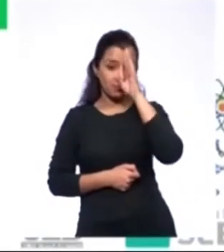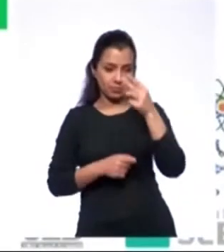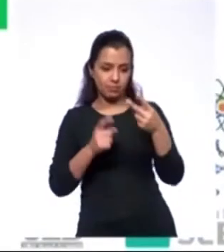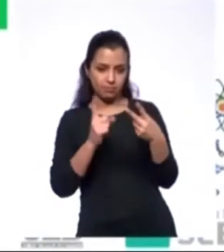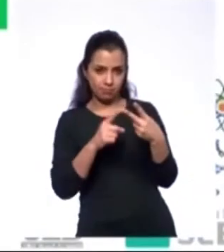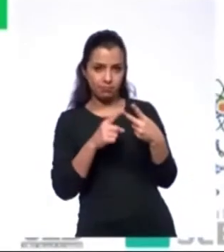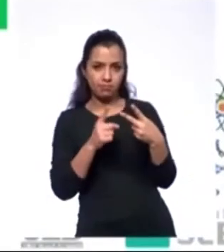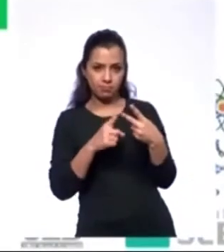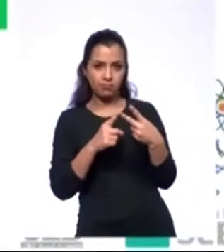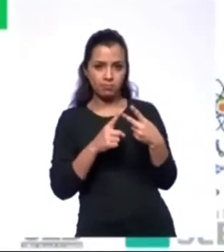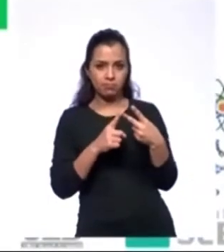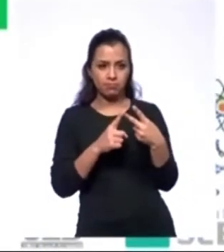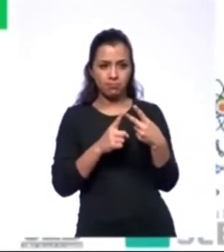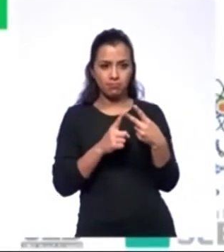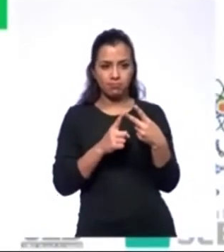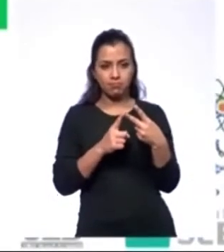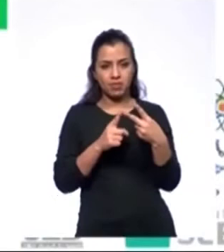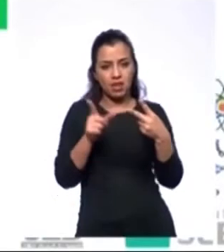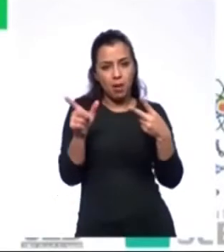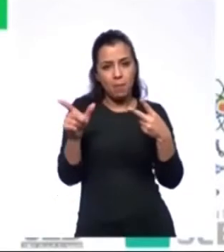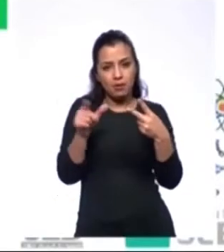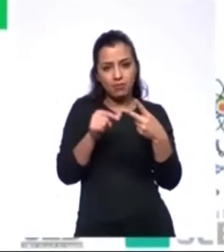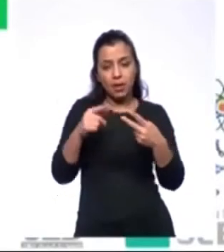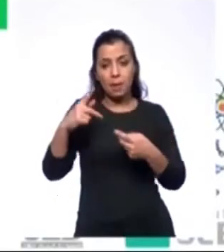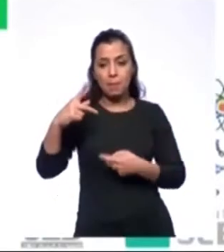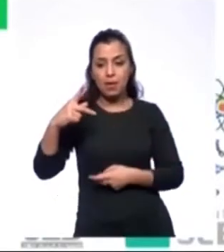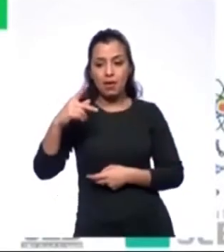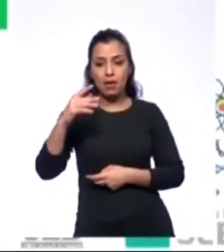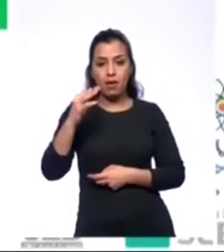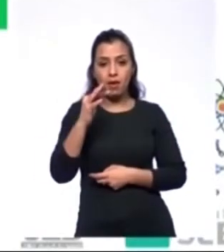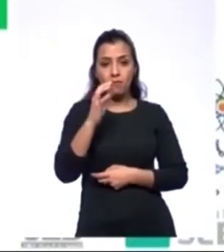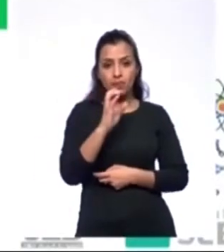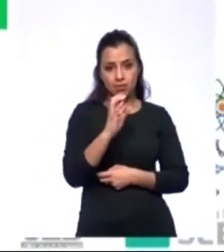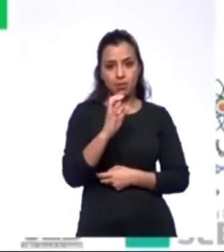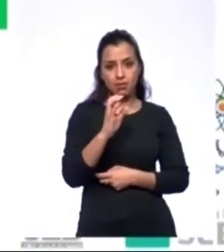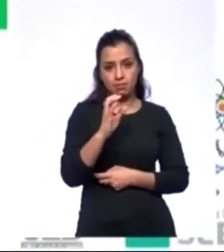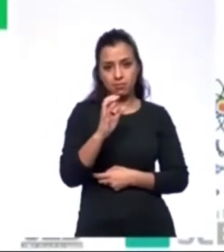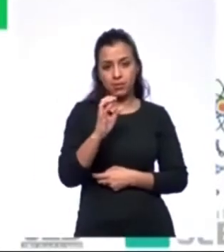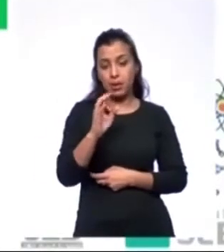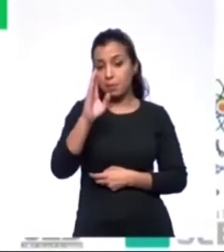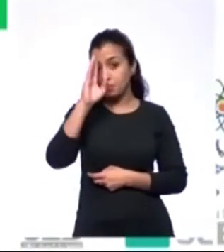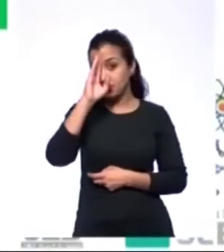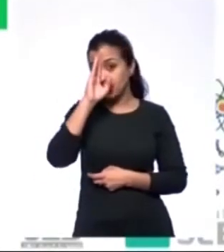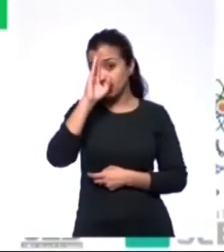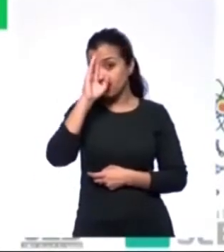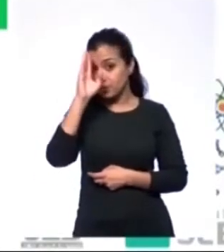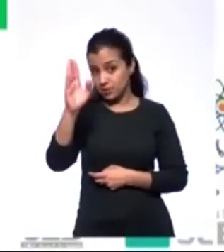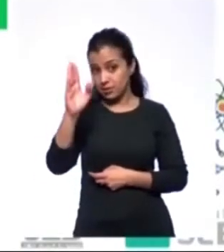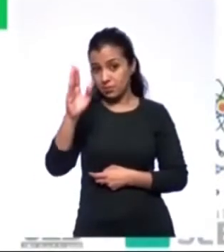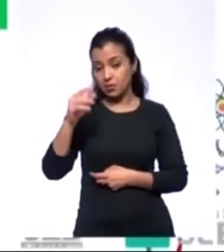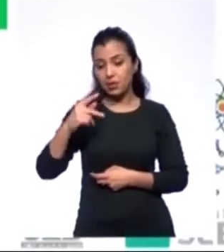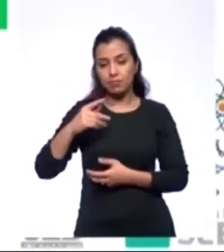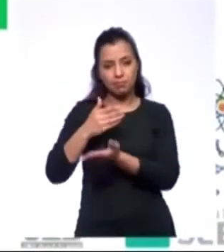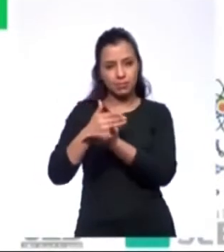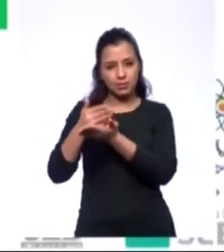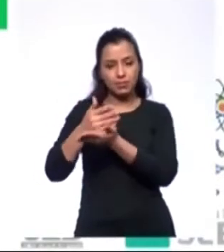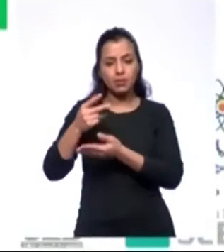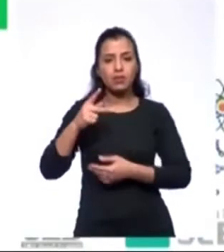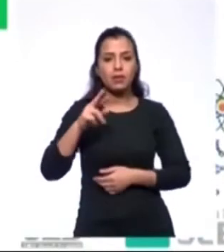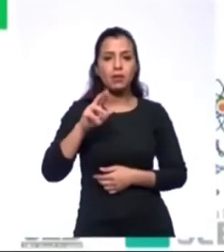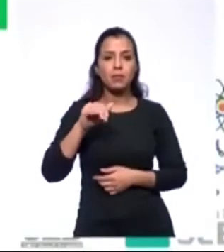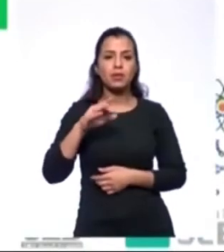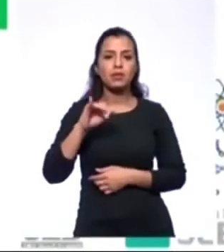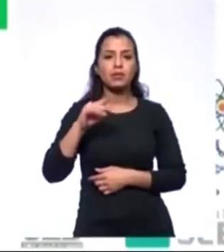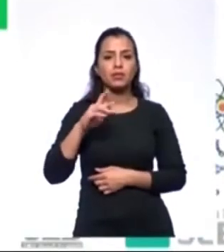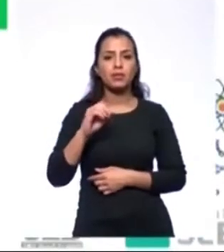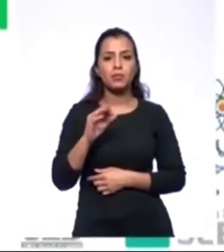da contagem que a gente abrevia como PFC princípio fundamental da contagem você multiplica